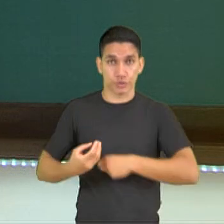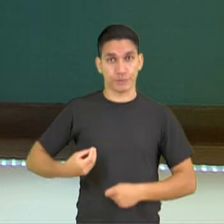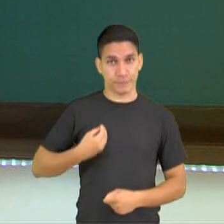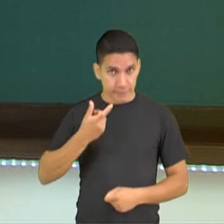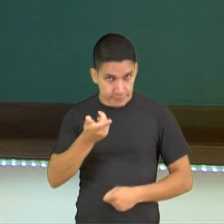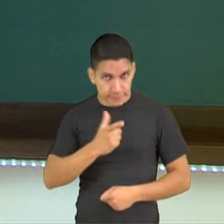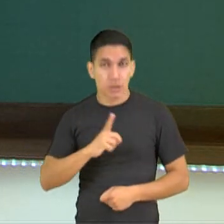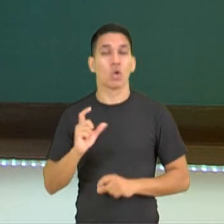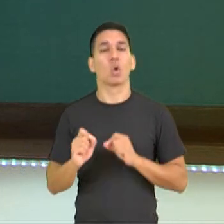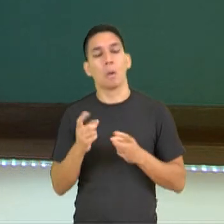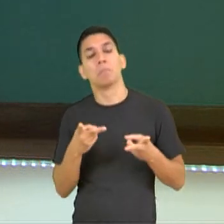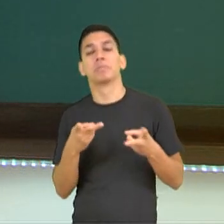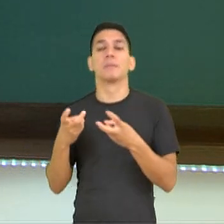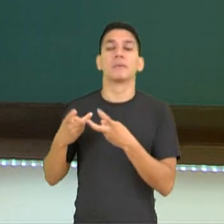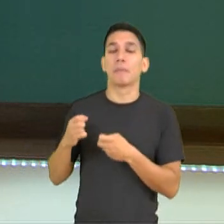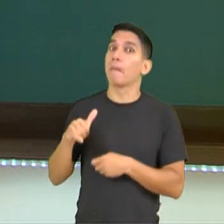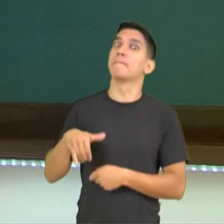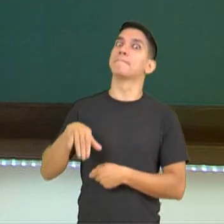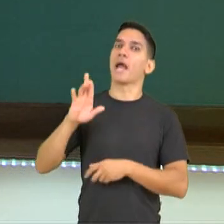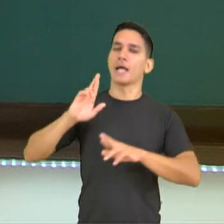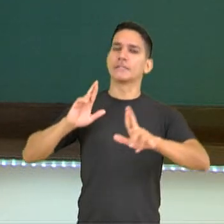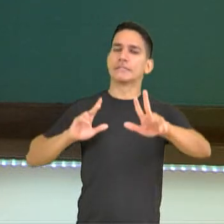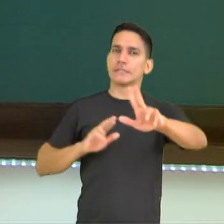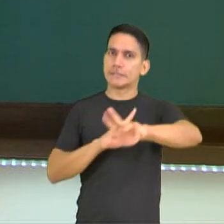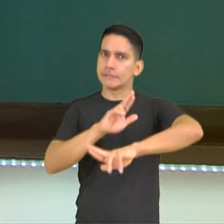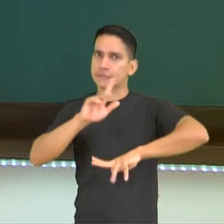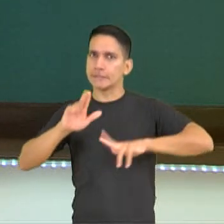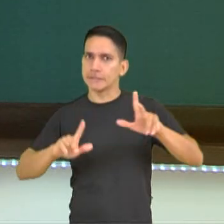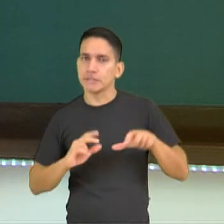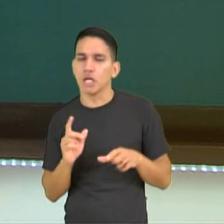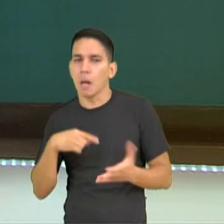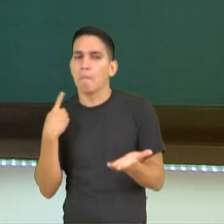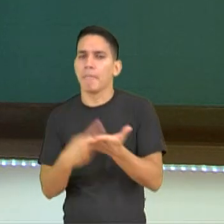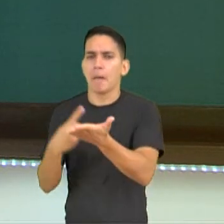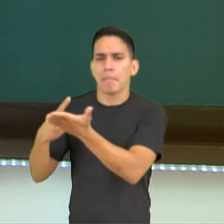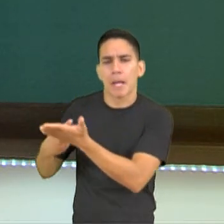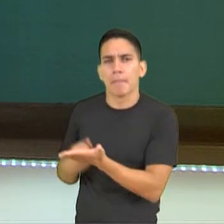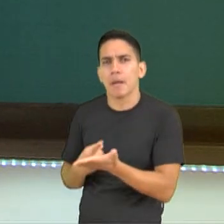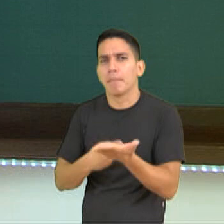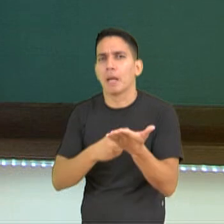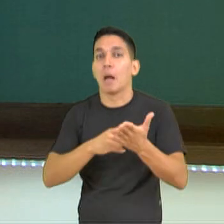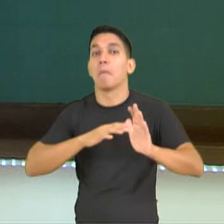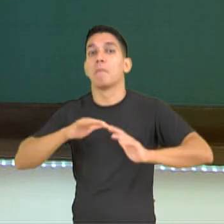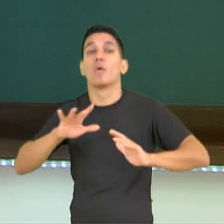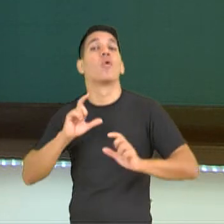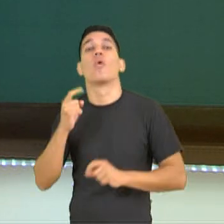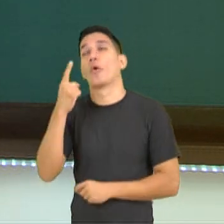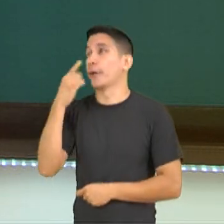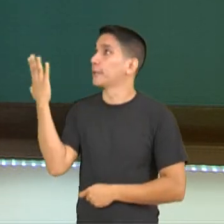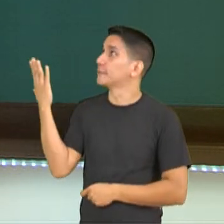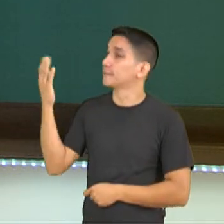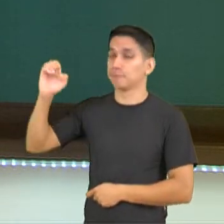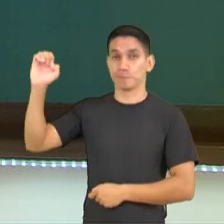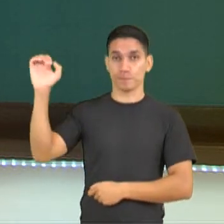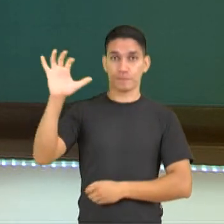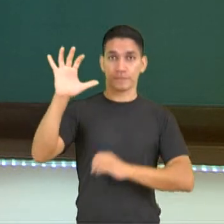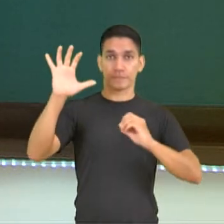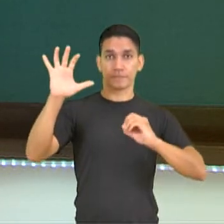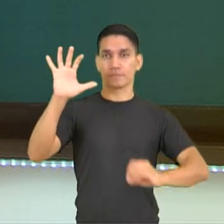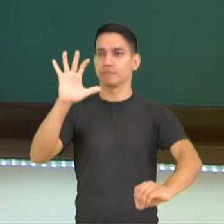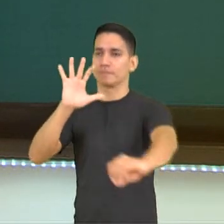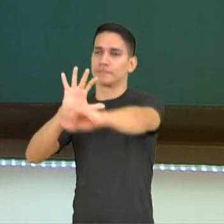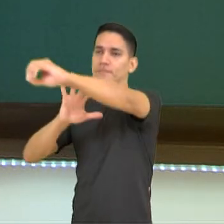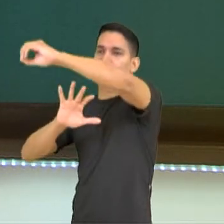estamos, percebemos mais as diferenças que são estabelecidas a partir desse movimento, que é o de